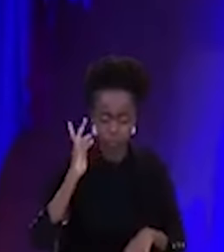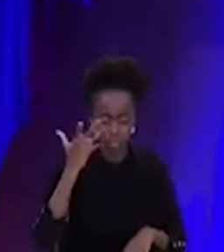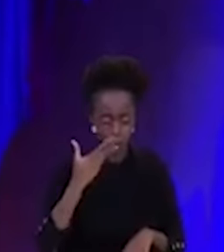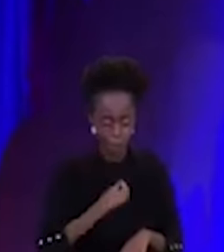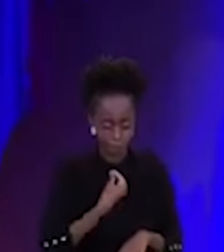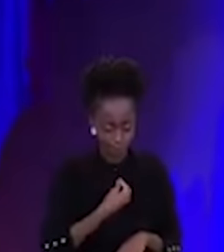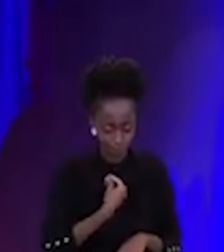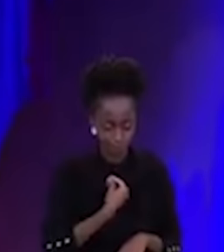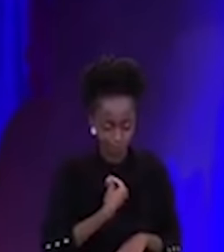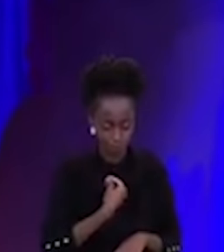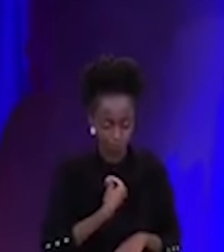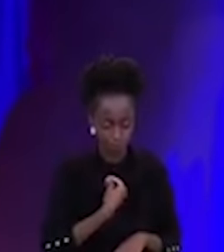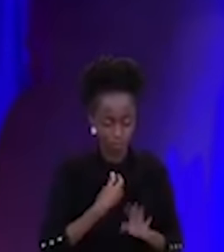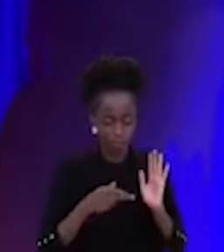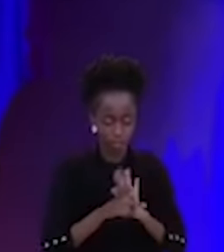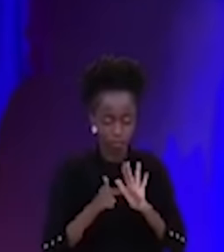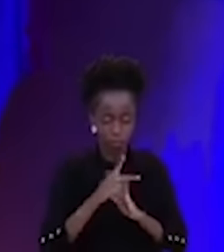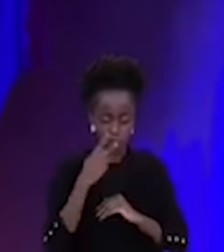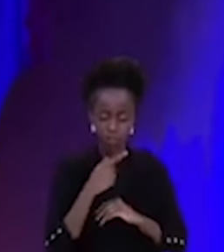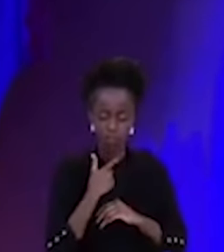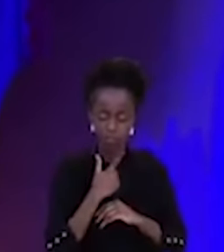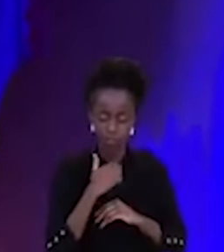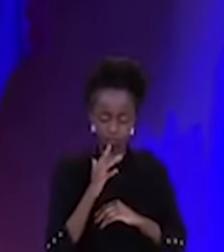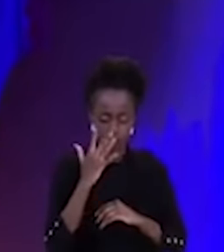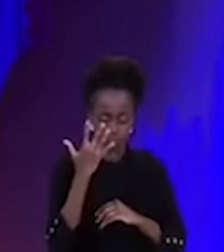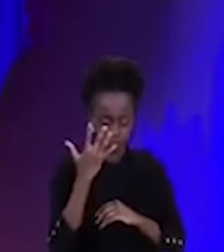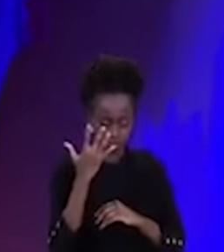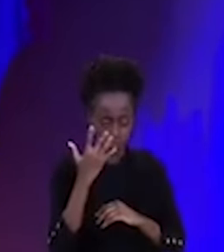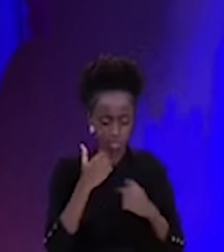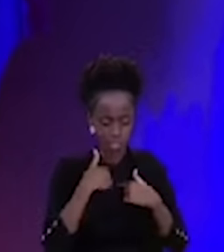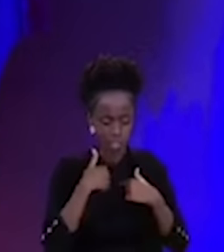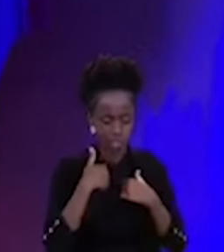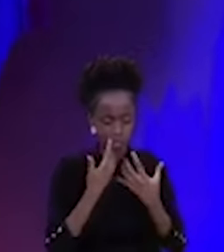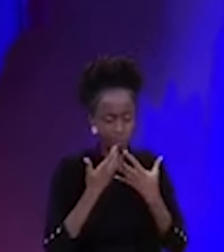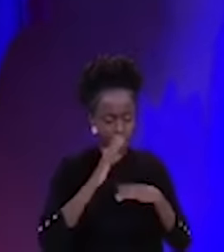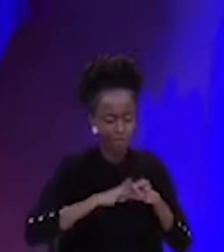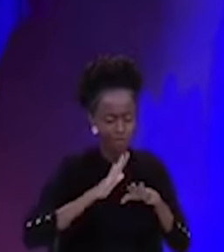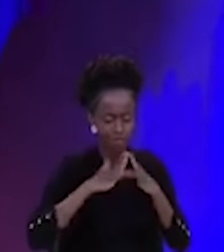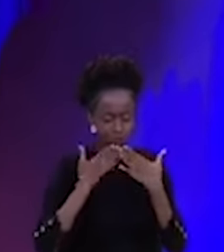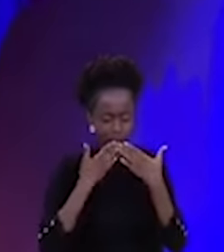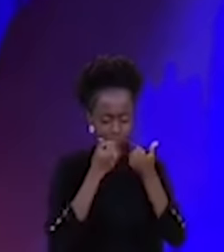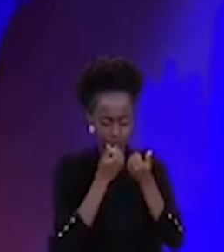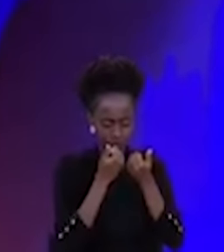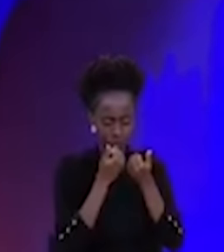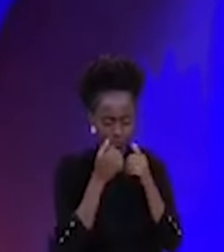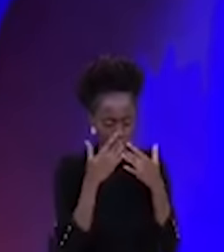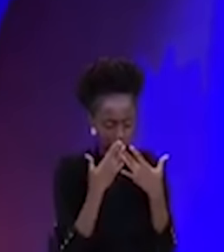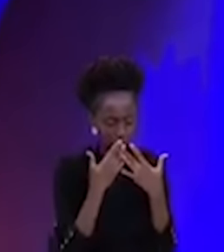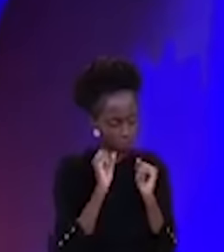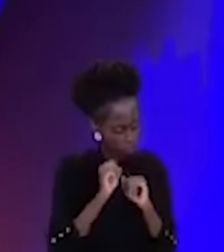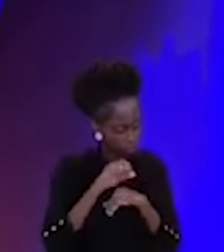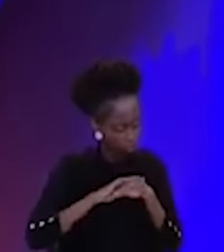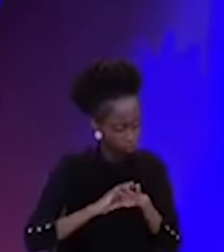vontade e a tua vontade. Eu quero fazer a tua. Fale para